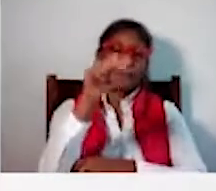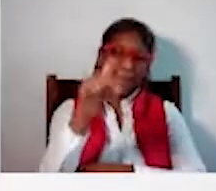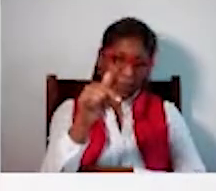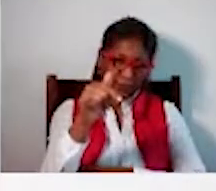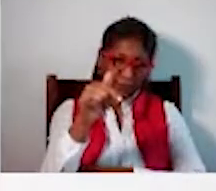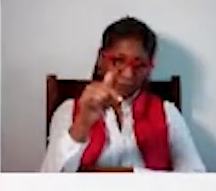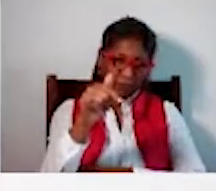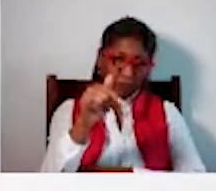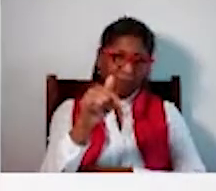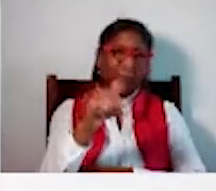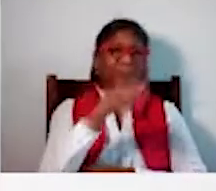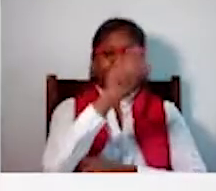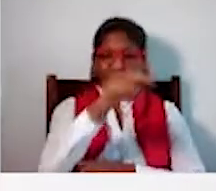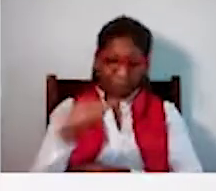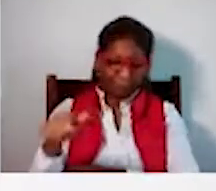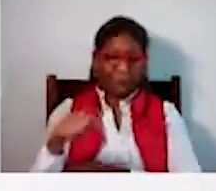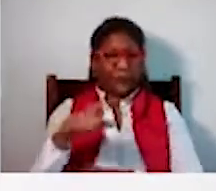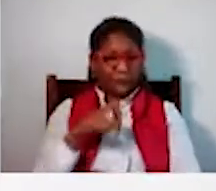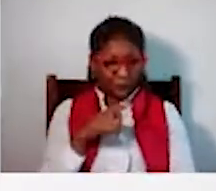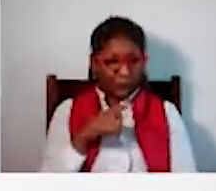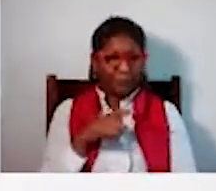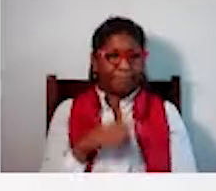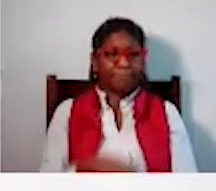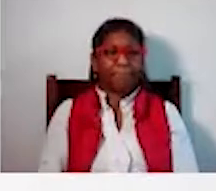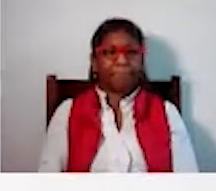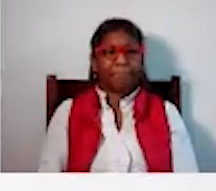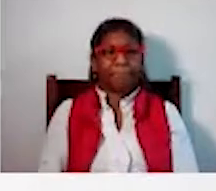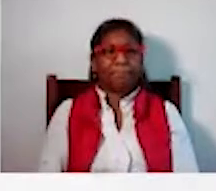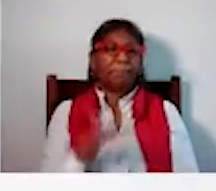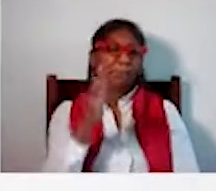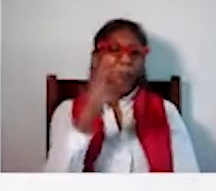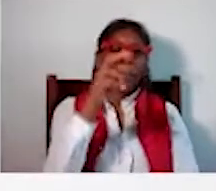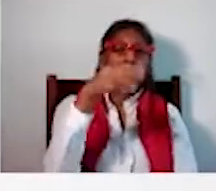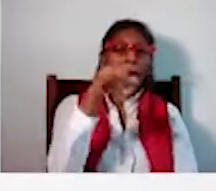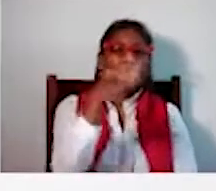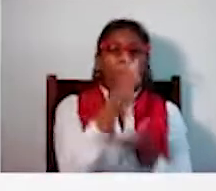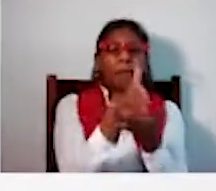casos aqui no final de maio, na última semana de maio,